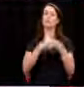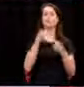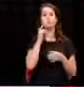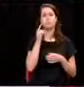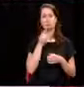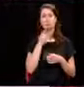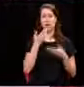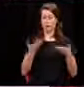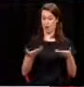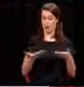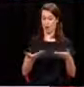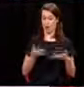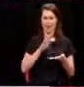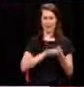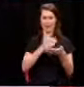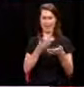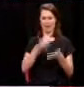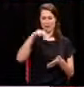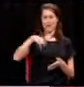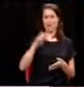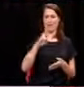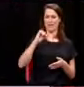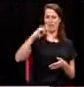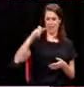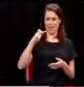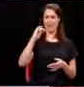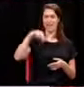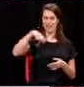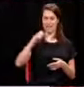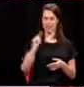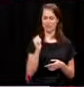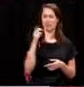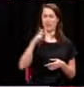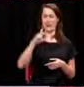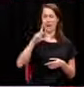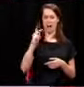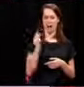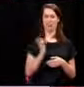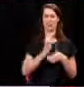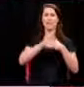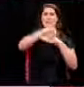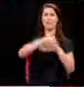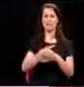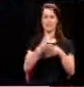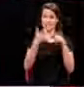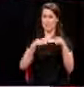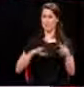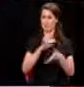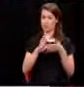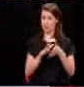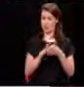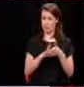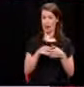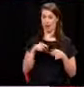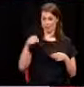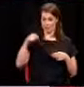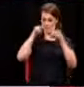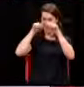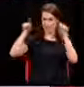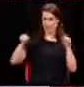da intérprete Maria Inês Alves, vai ter acesso, via linguagem gestual, no canto inferior direito do